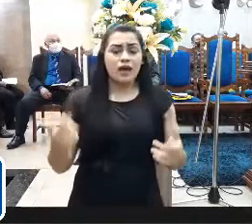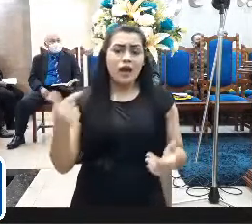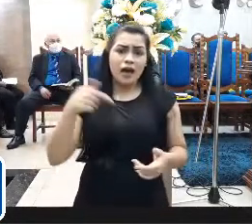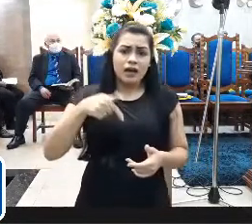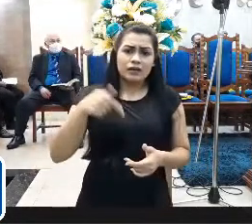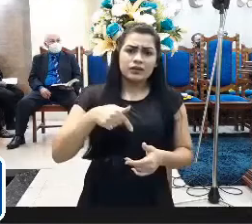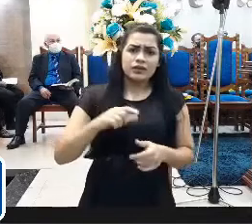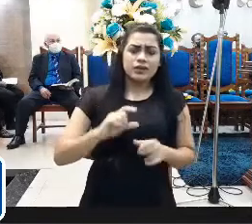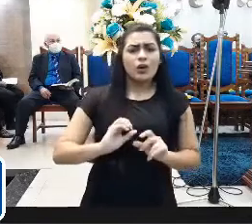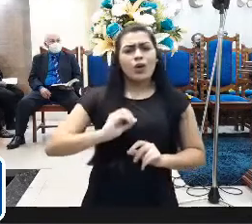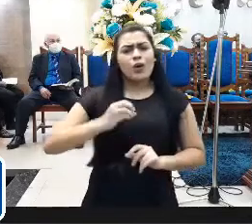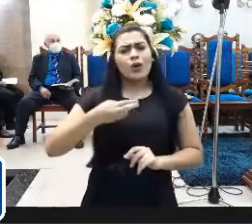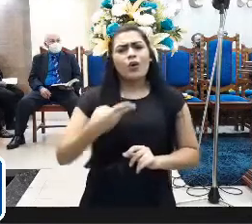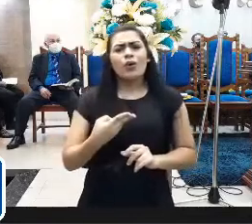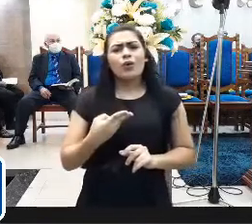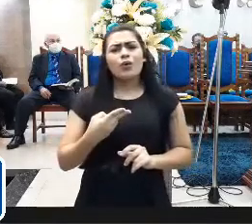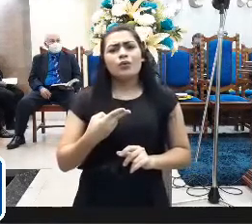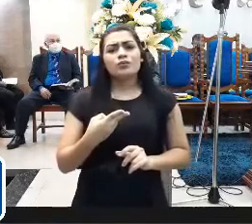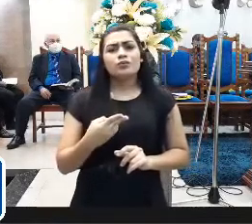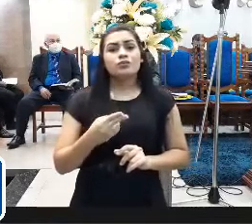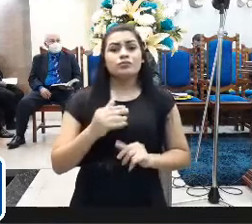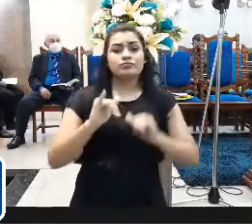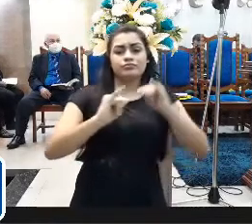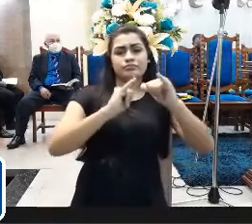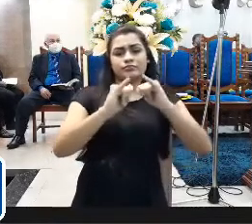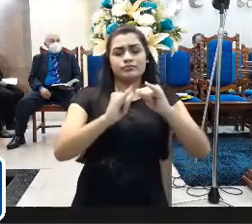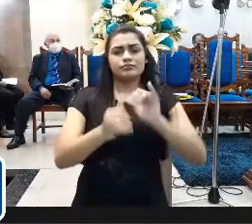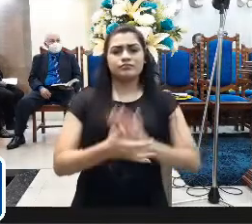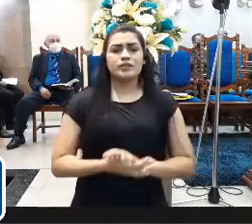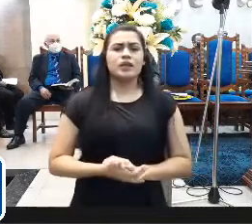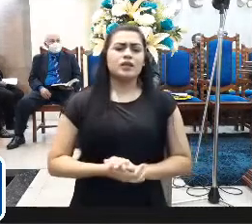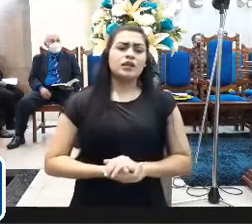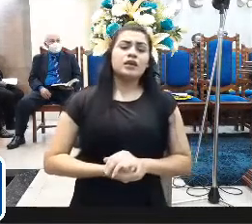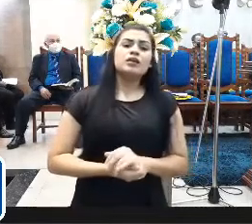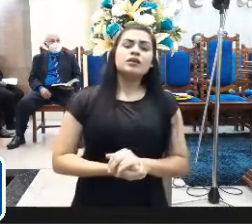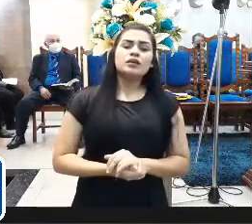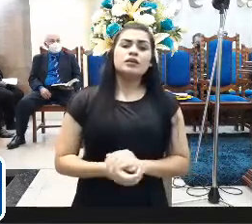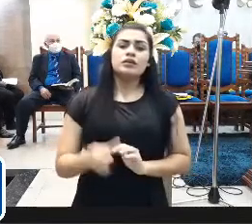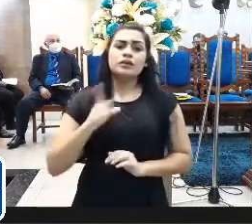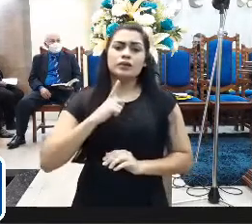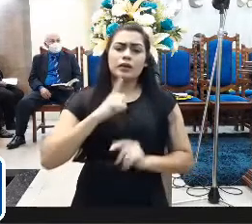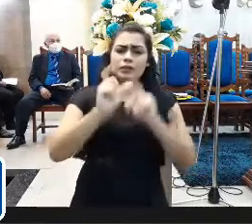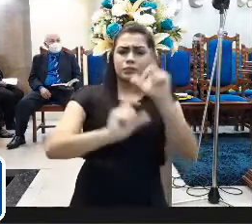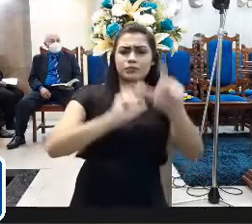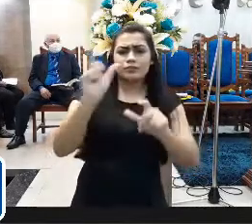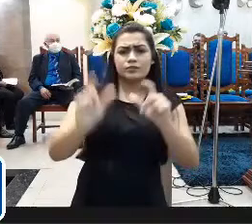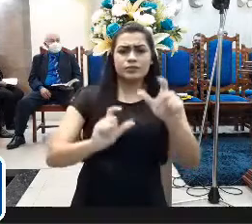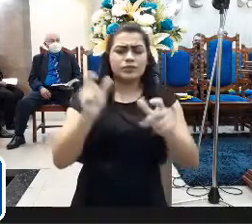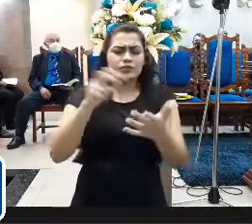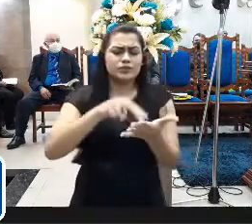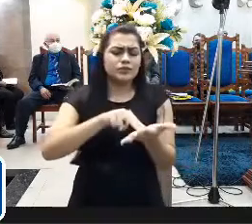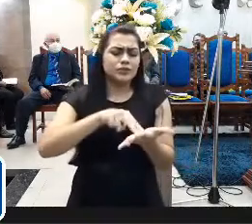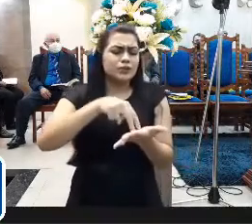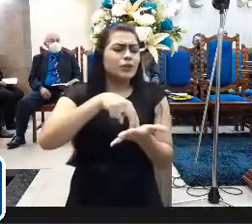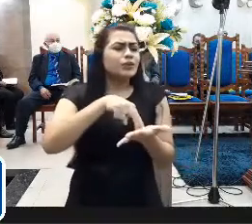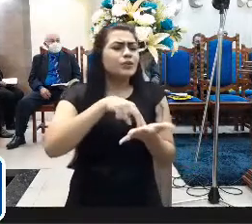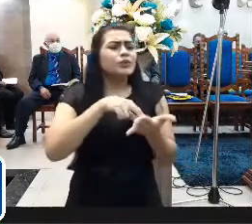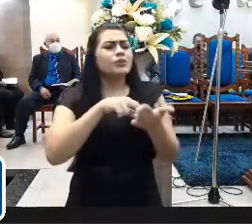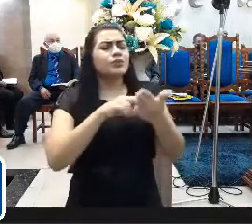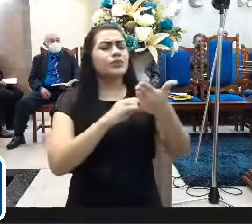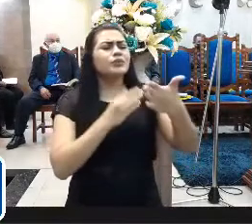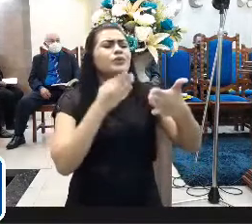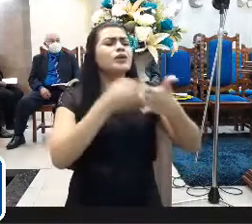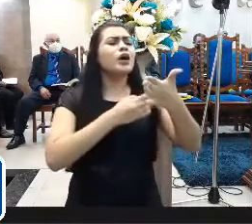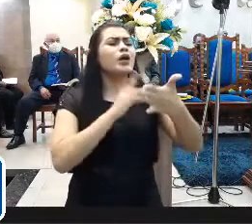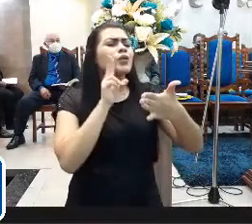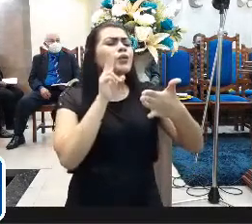que está no elpis da vida. Está na ponta dos pés. Aleluia, olhando por cima, aleluia,